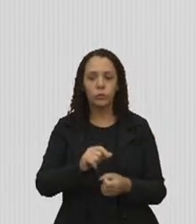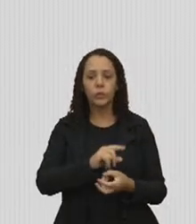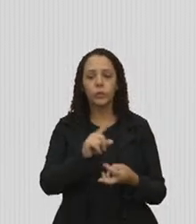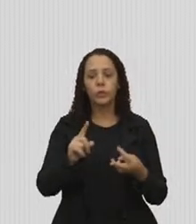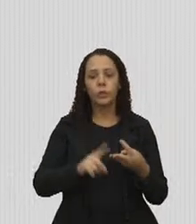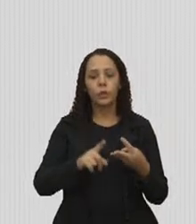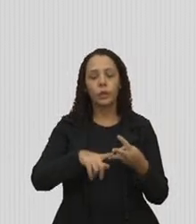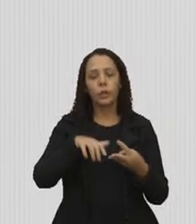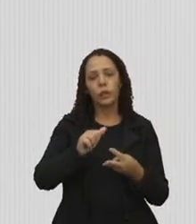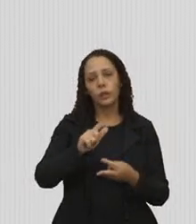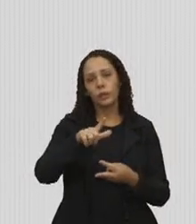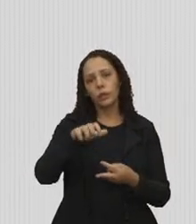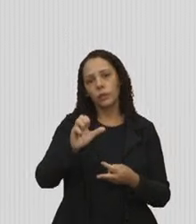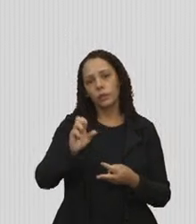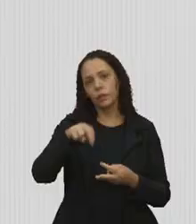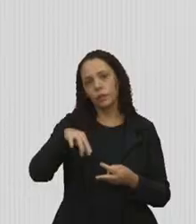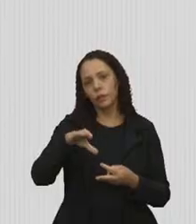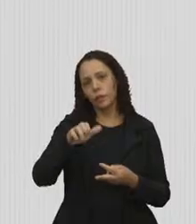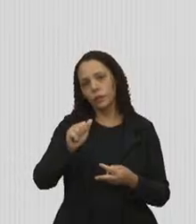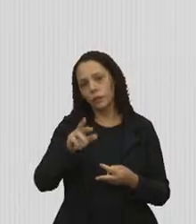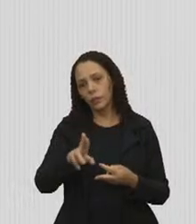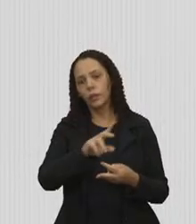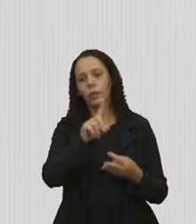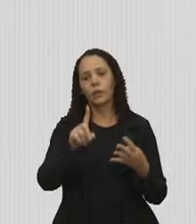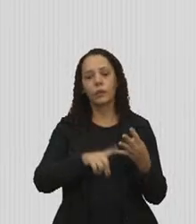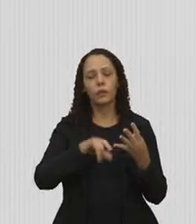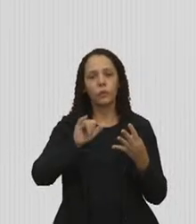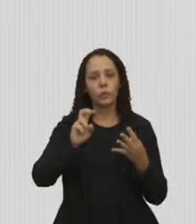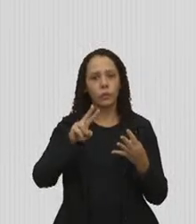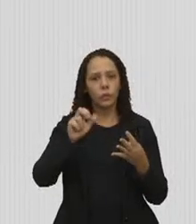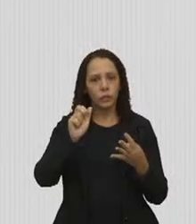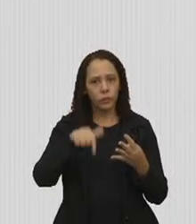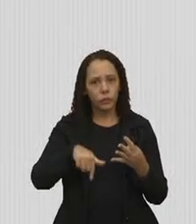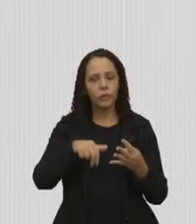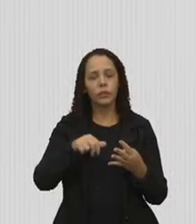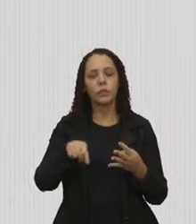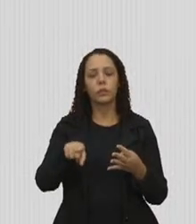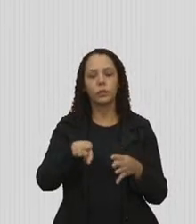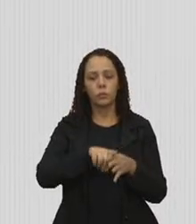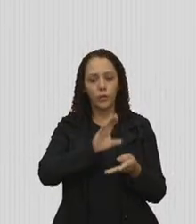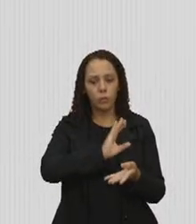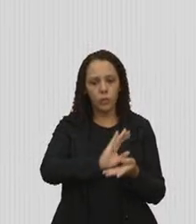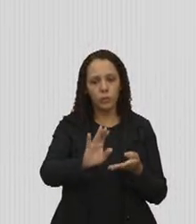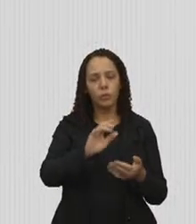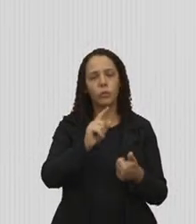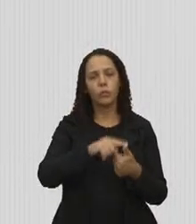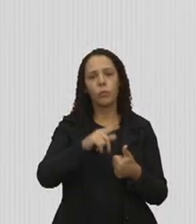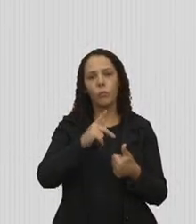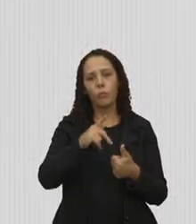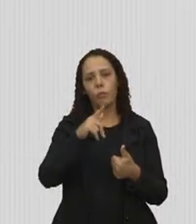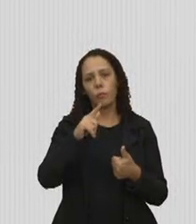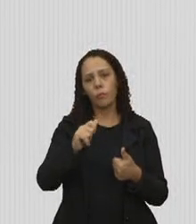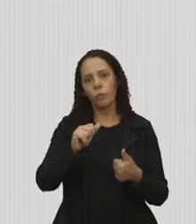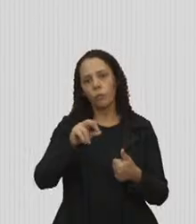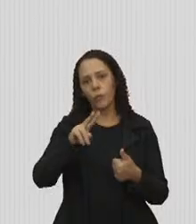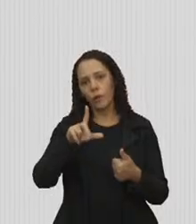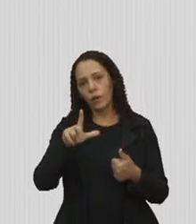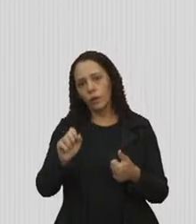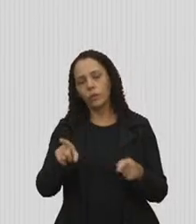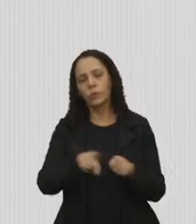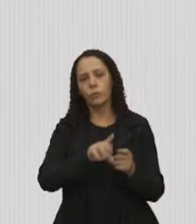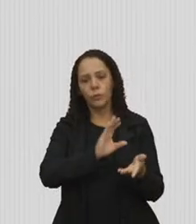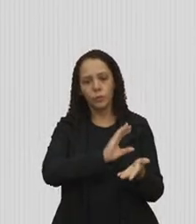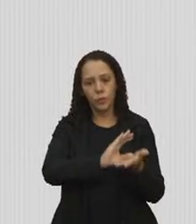Santana mandou um ano também, Ivan Valente mandou esse ano também, emenda parlamentar para o campus, Paulo Teixeira chegou a mandar emenda